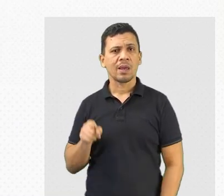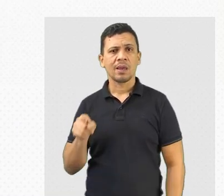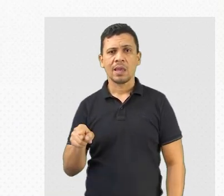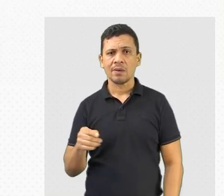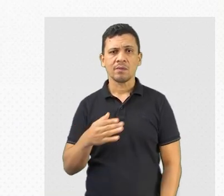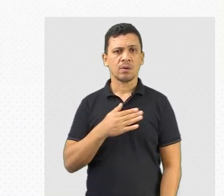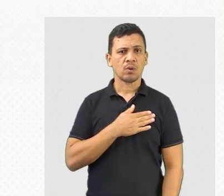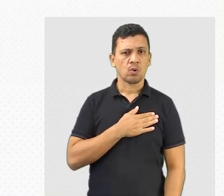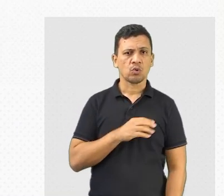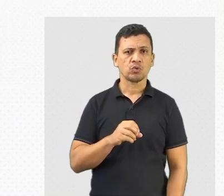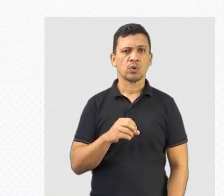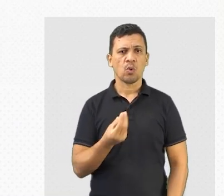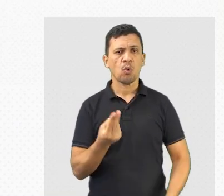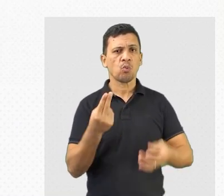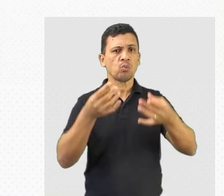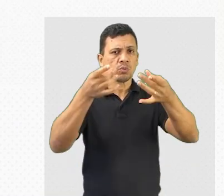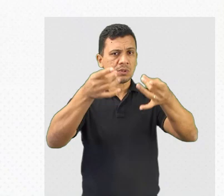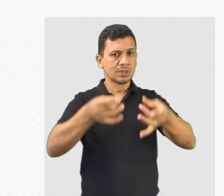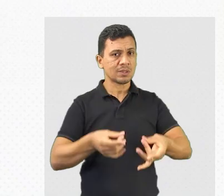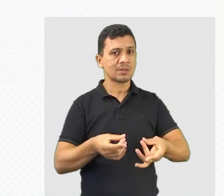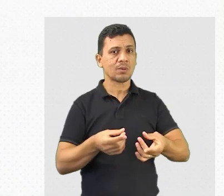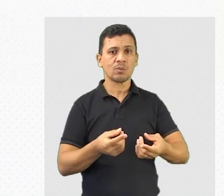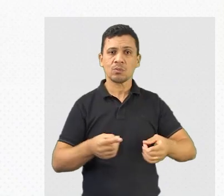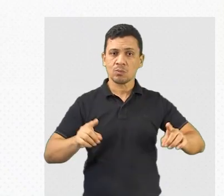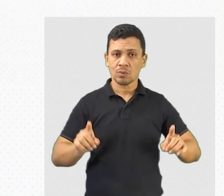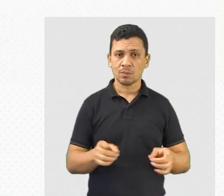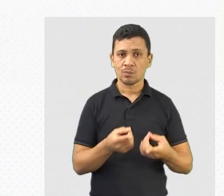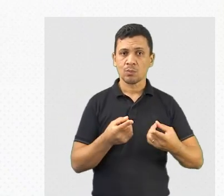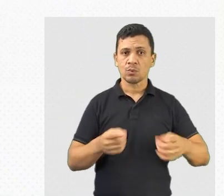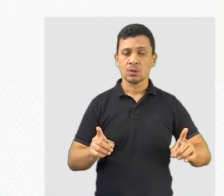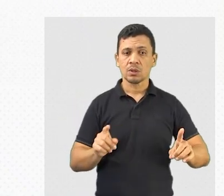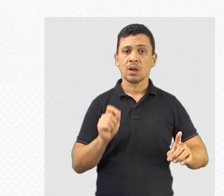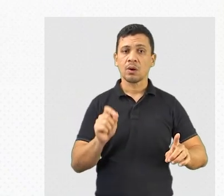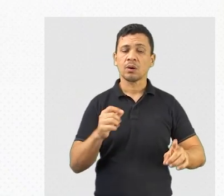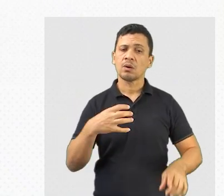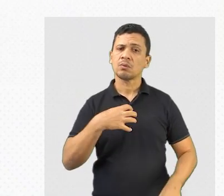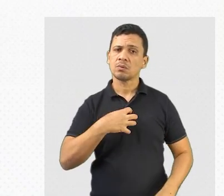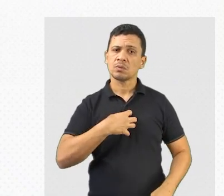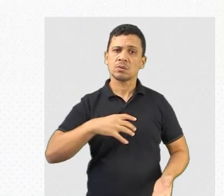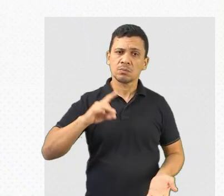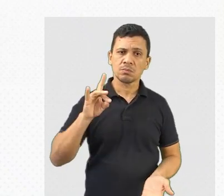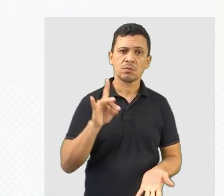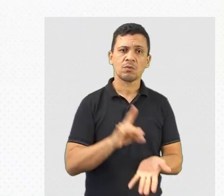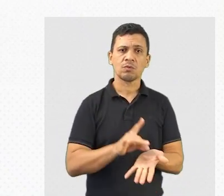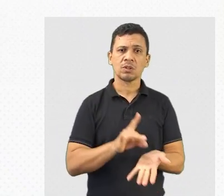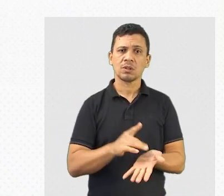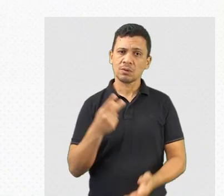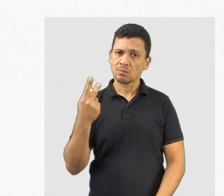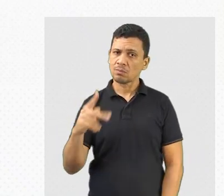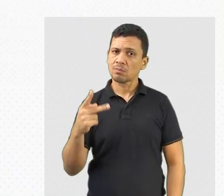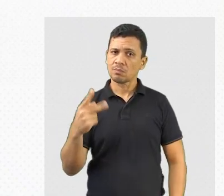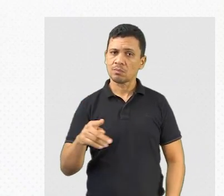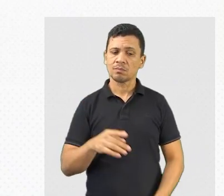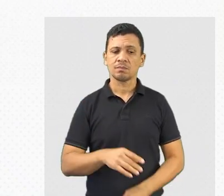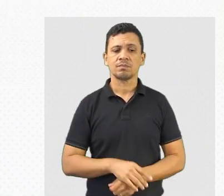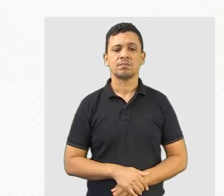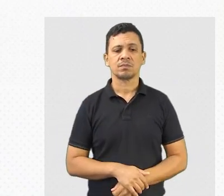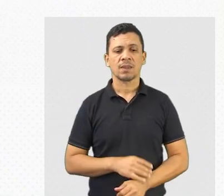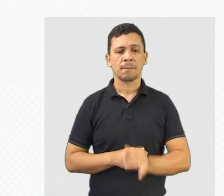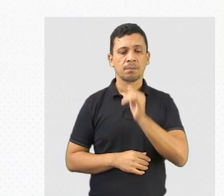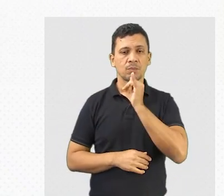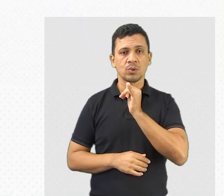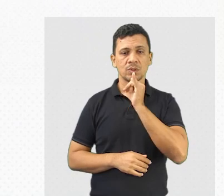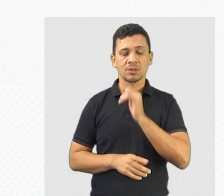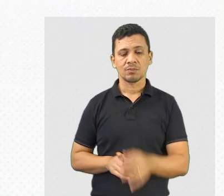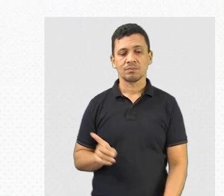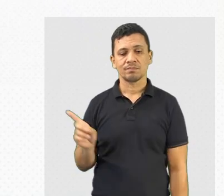aquela descrição que você faz de uma canção é para você um sentimento de verdade. É uma rotina. Exemplo,